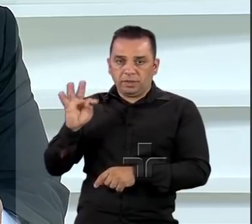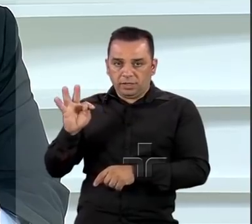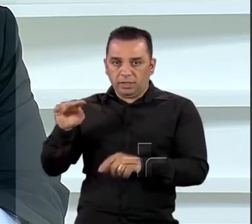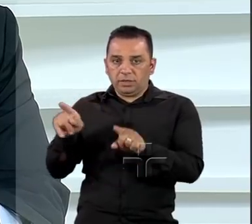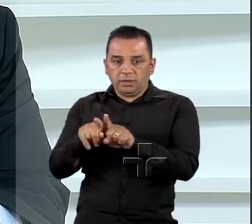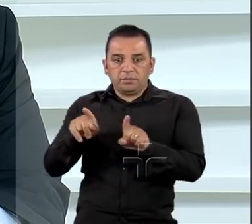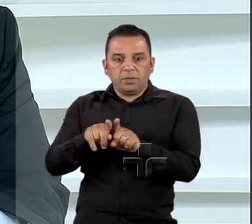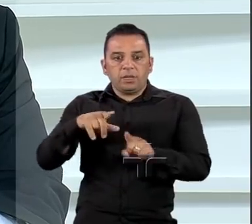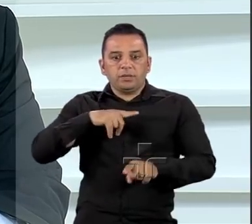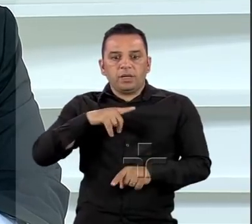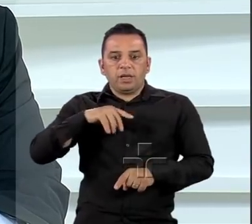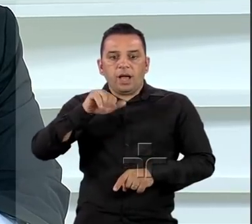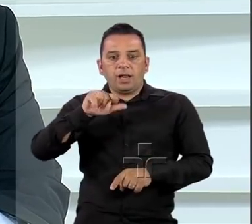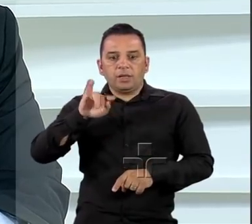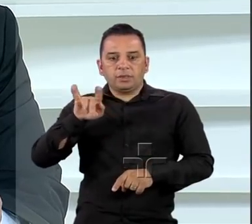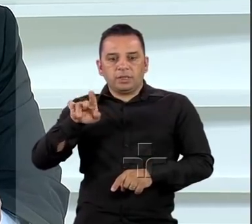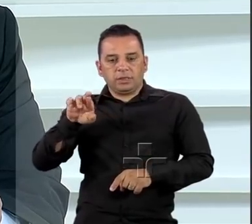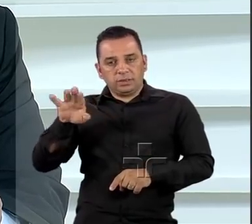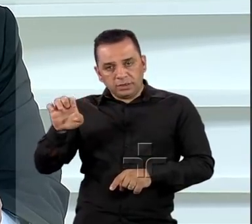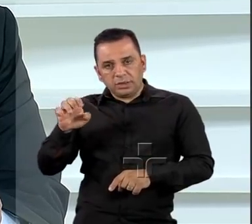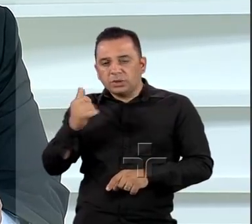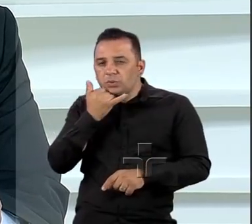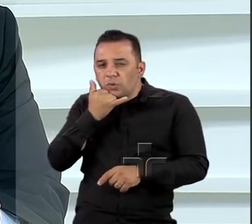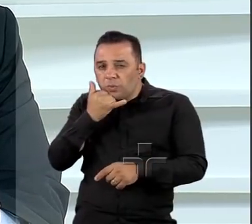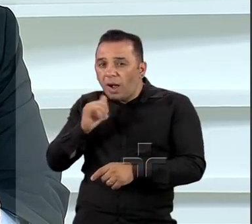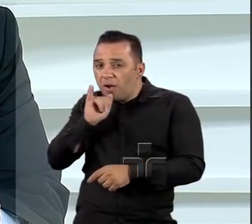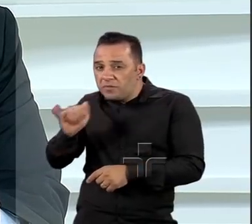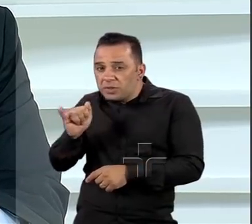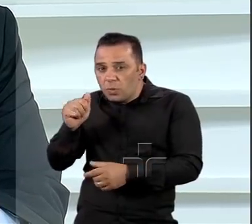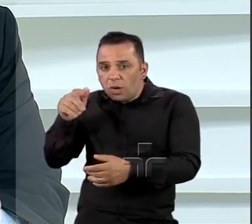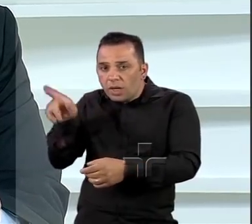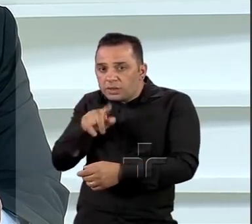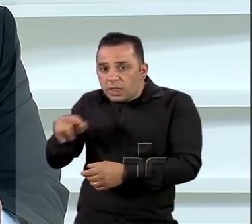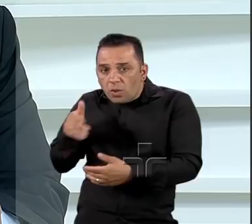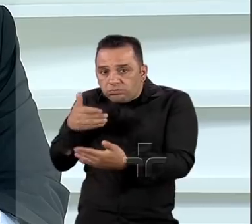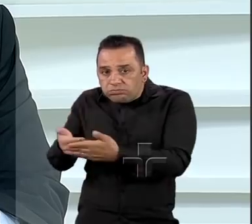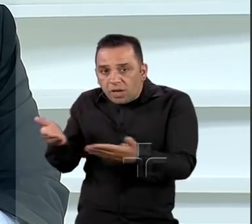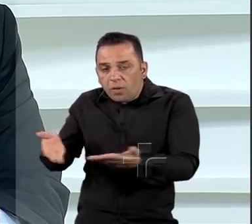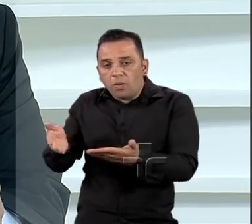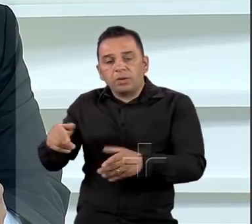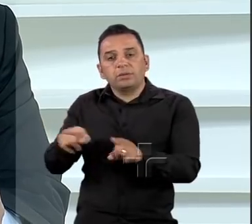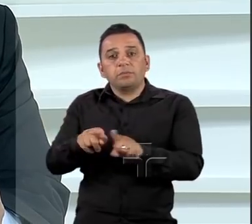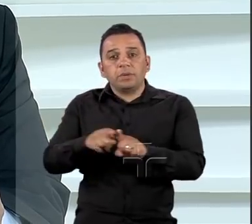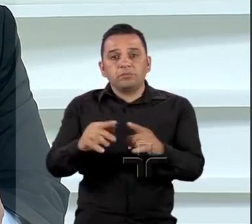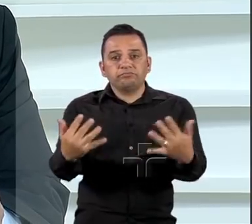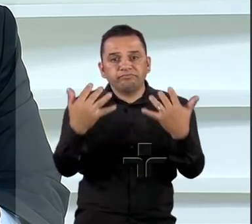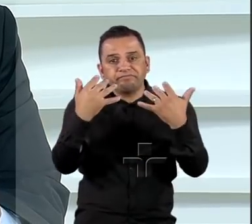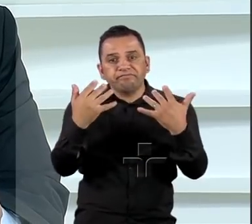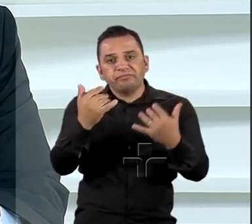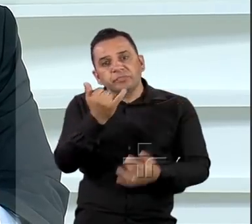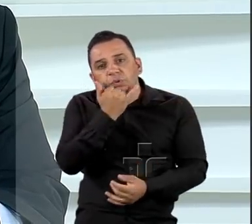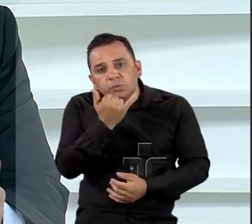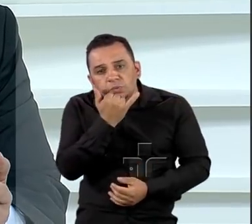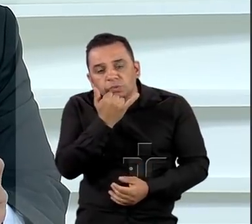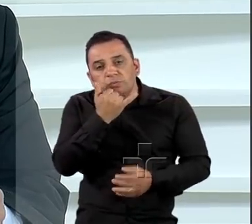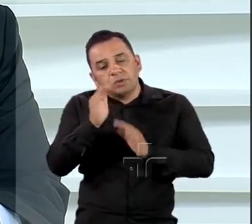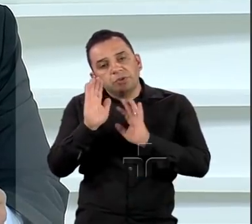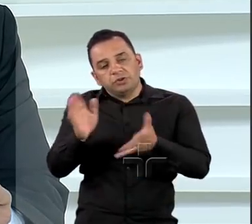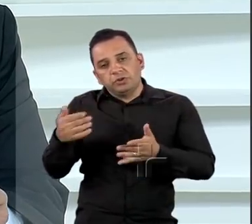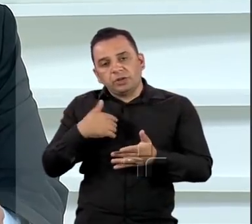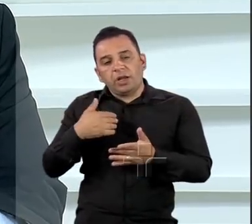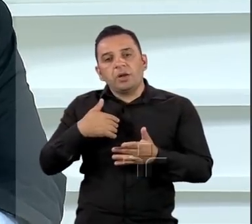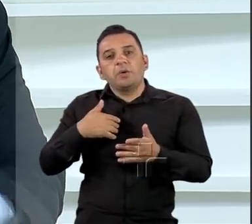pelo aviso muito em cima da hora. Pedimos desculpas também aos nossos espectadores por não oferecer um panorama mais amplo